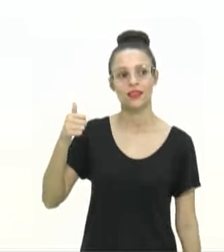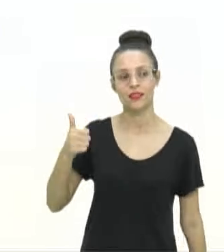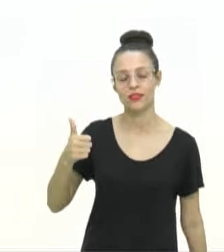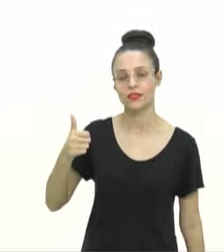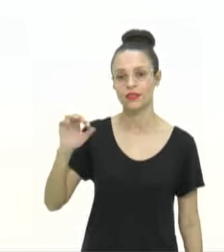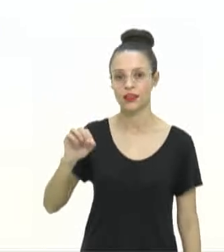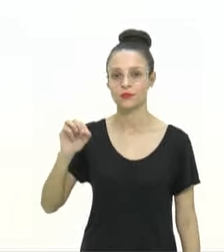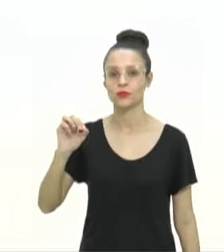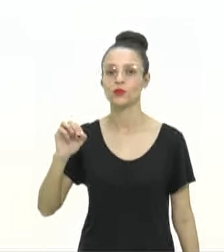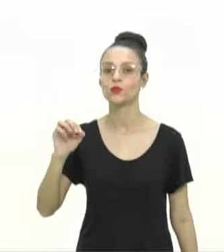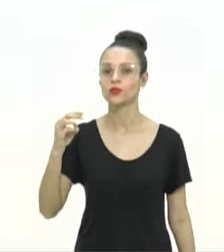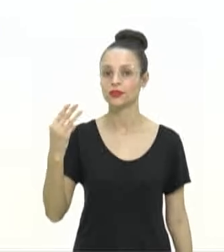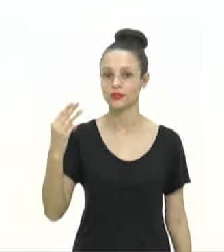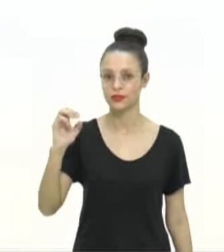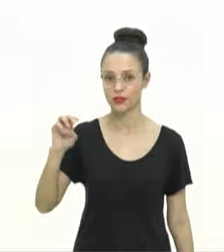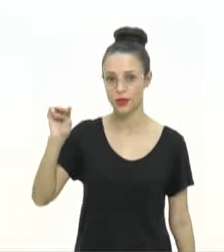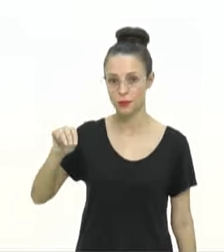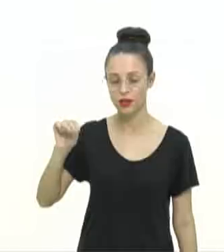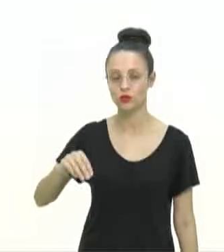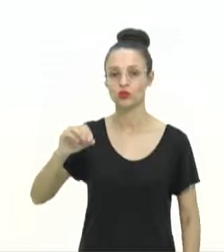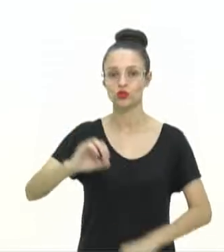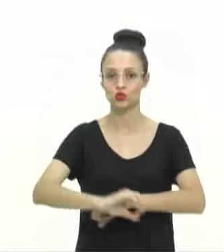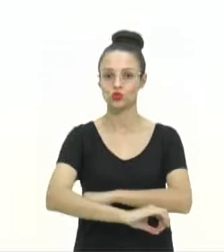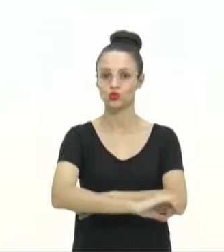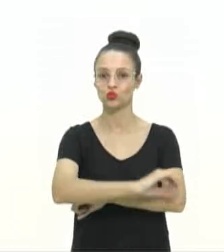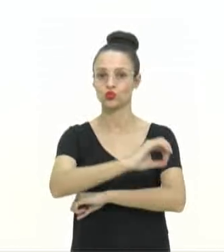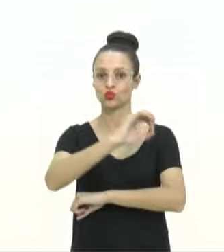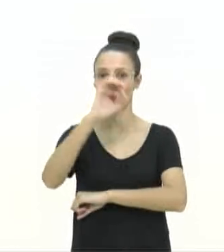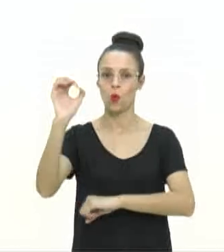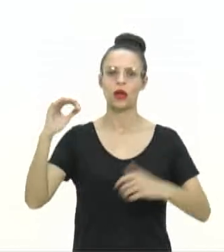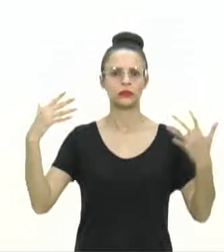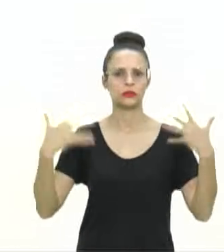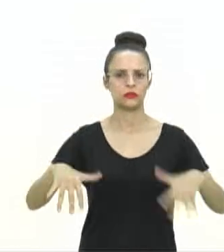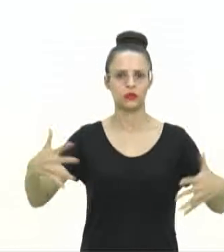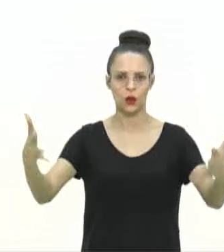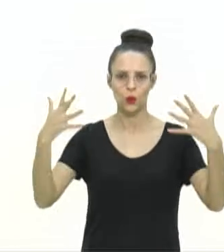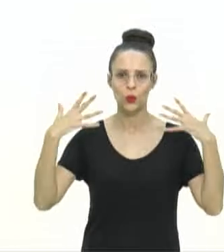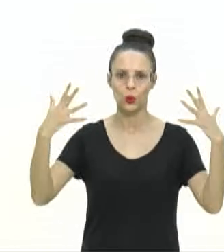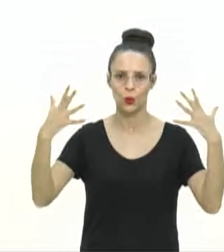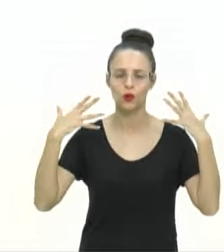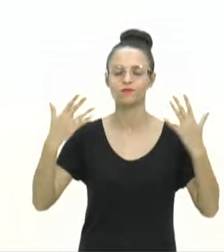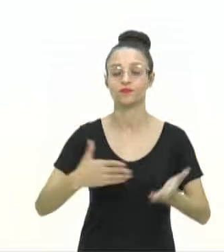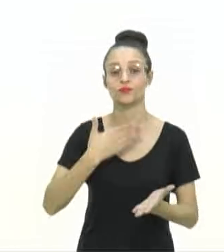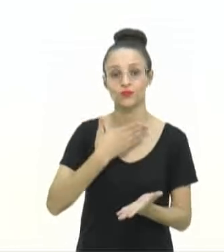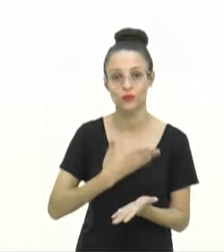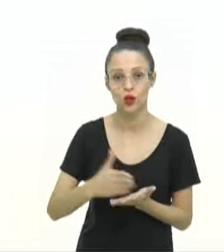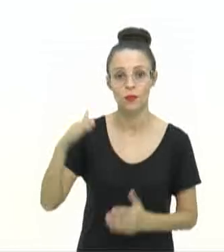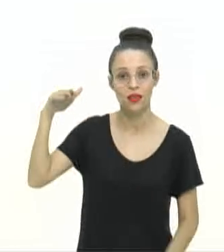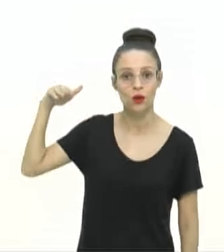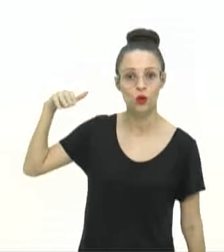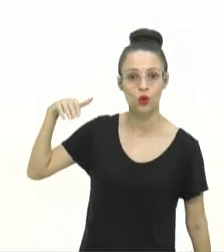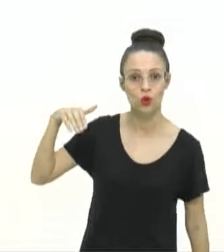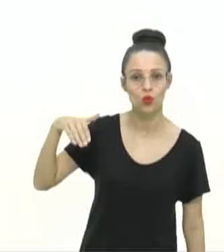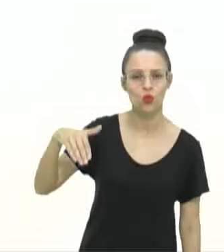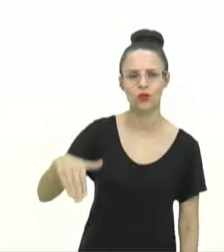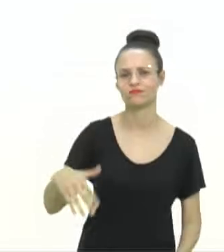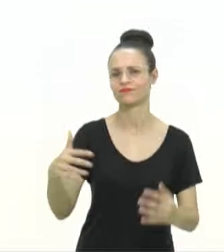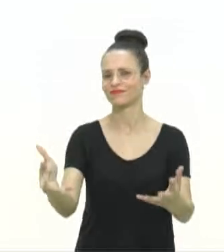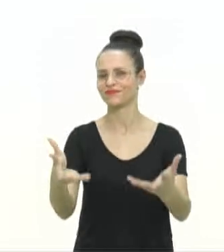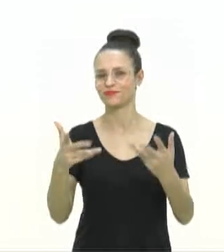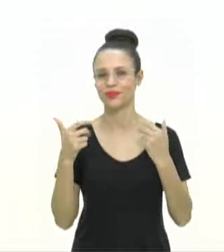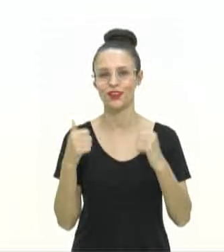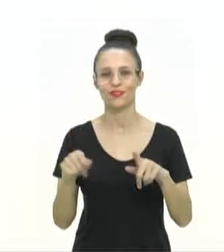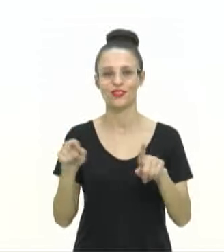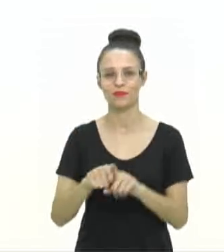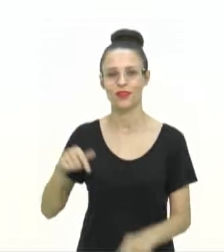10.030 metros e o sol está escaldante. Logo no começo vem uma descida espetacular e